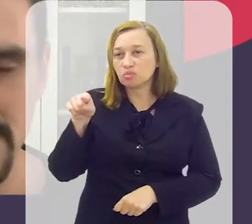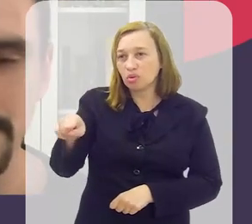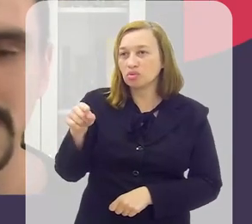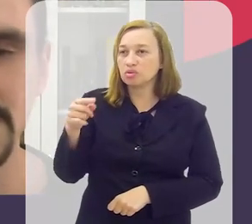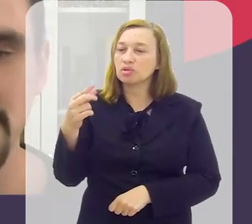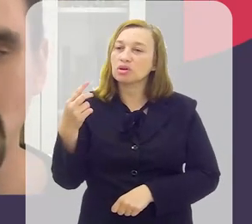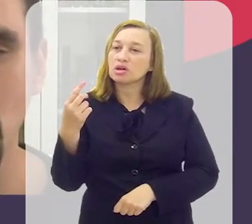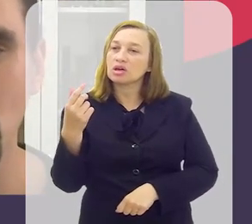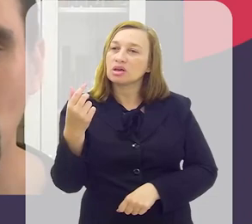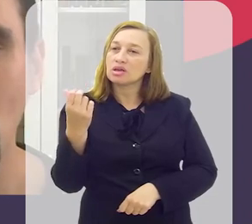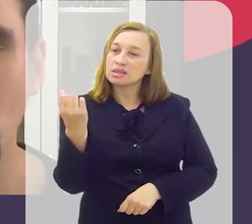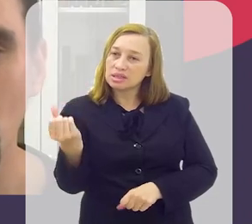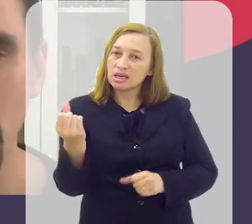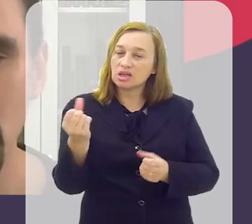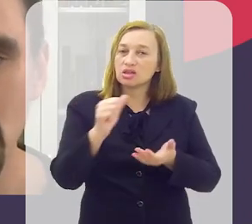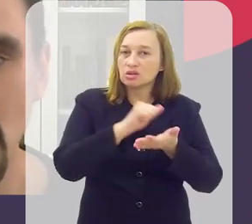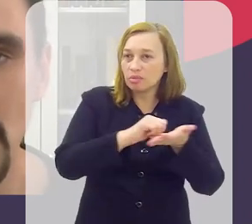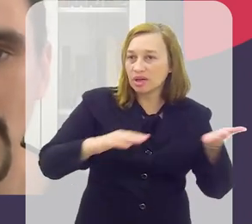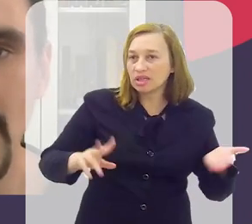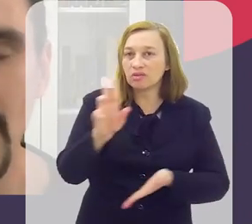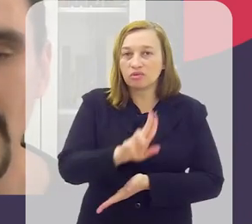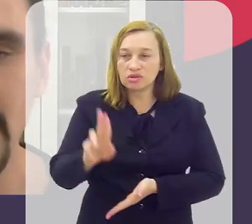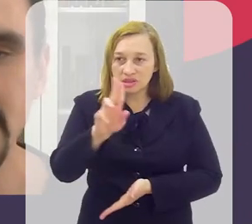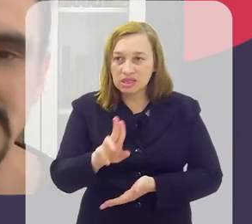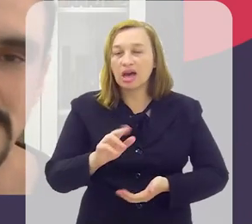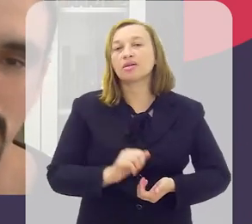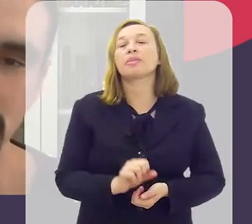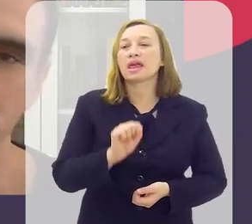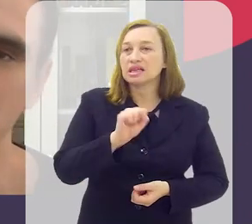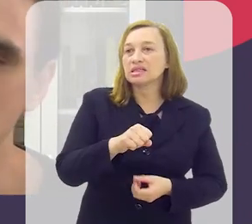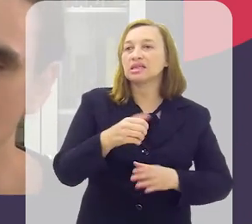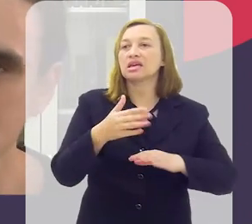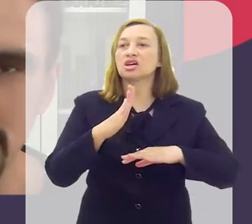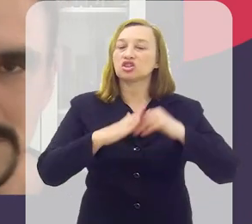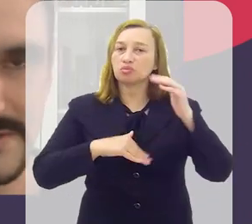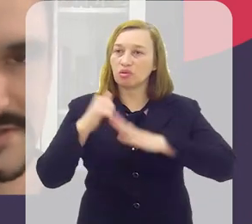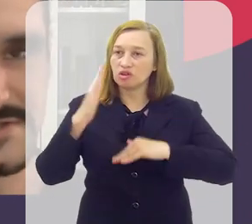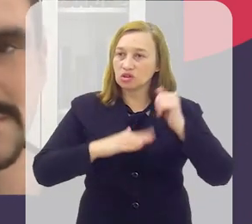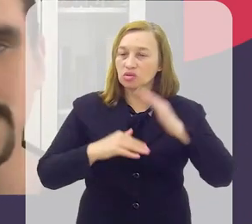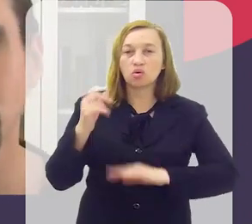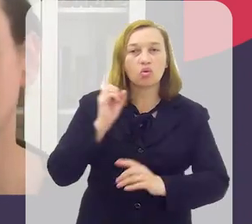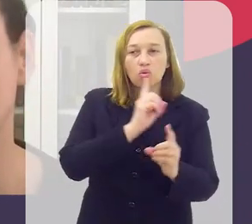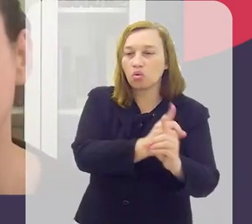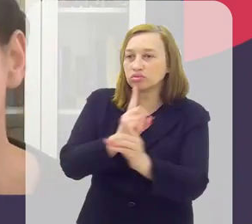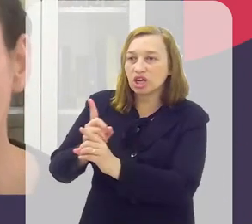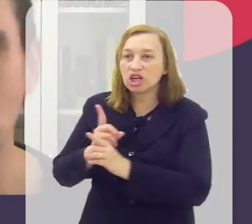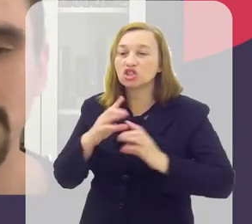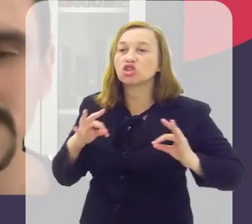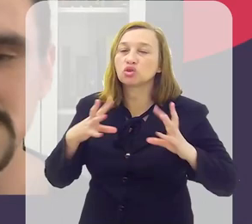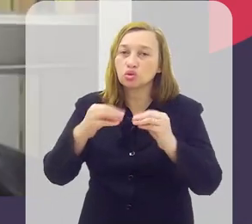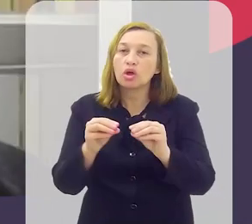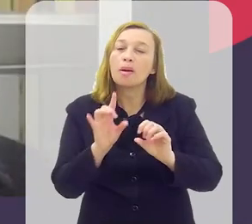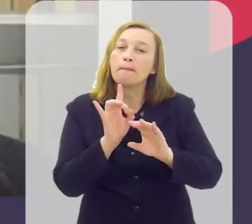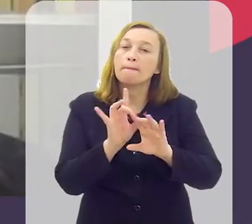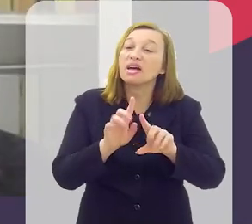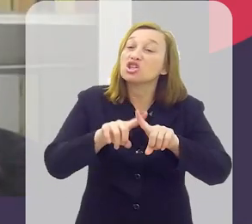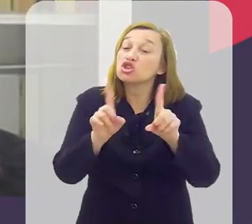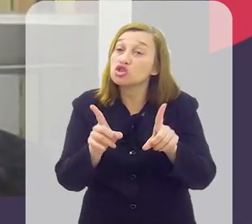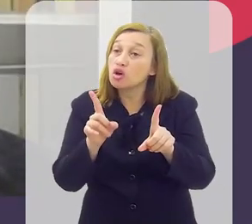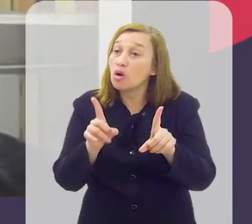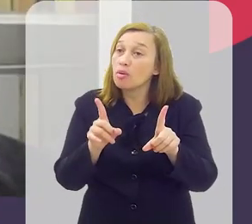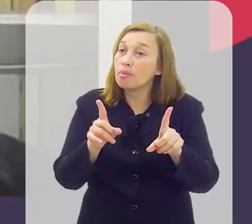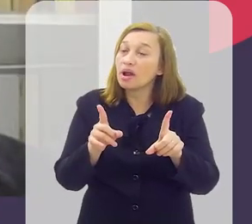92,6% utilizava aplicativo em algum momento. E sim, sobre as profissões encontradas, eu encontrei de tudo, né? Mas só para a